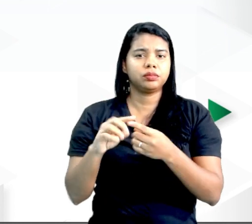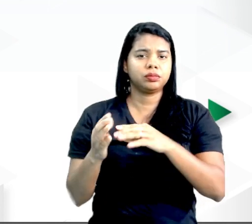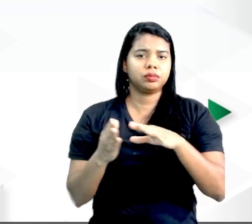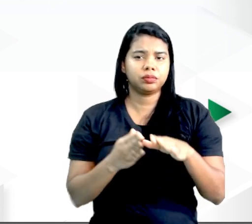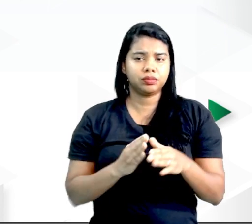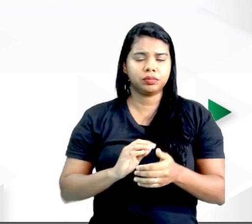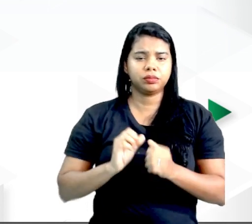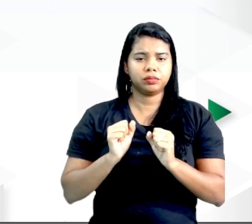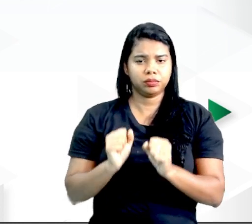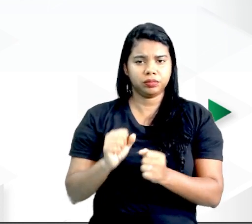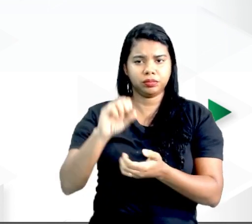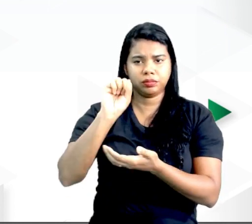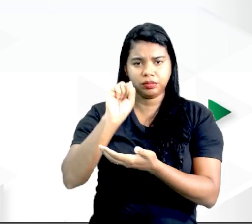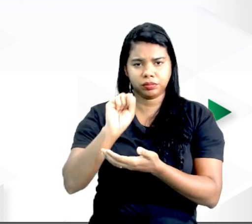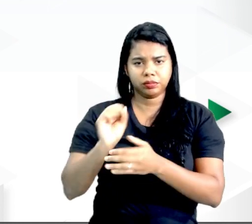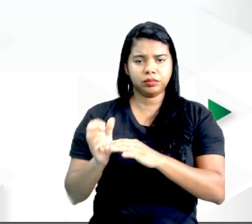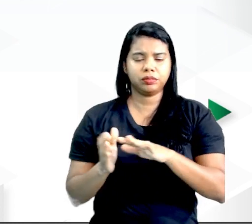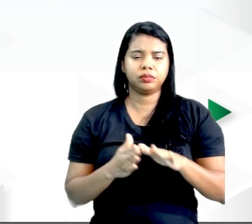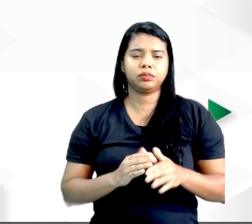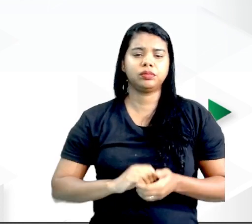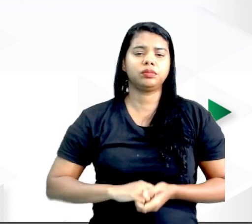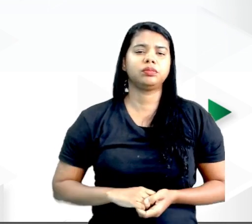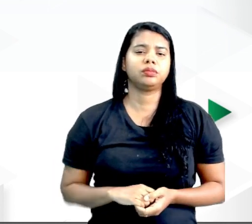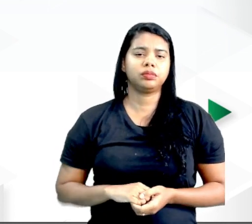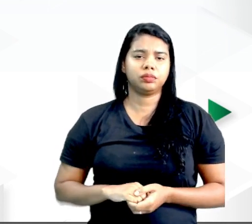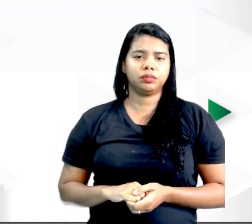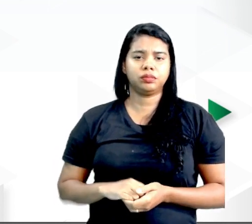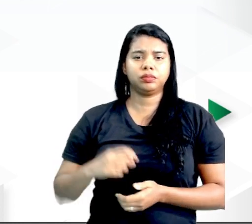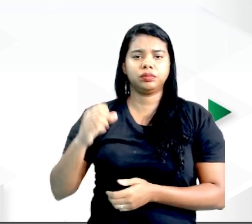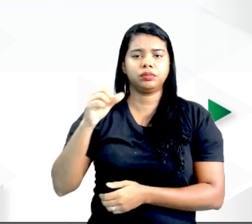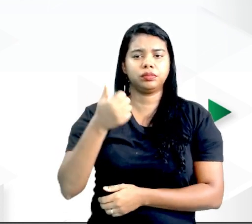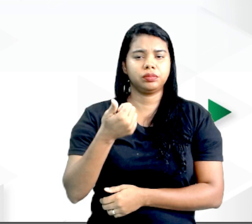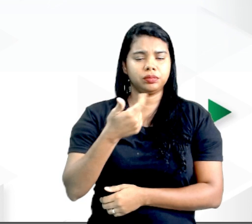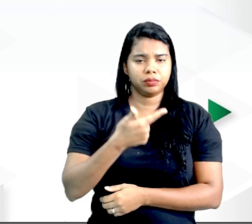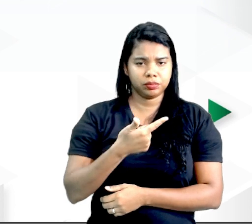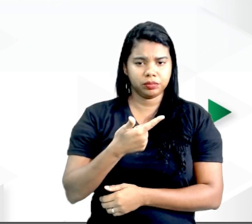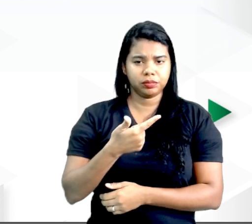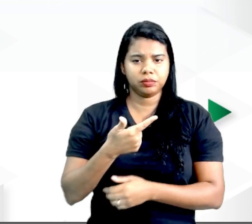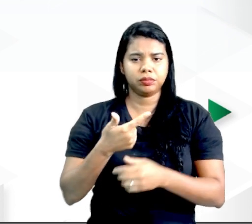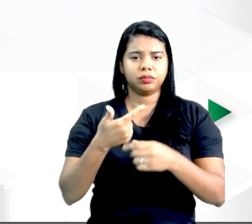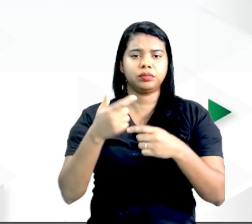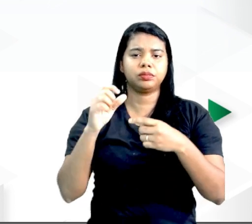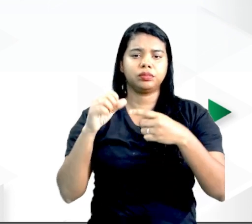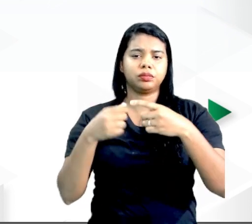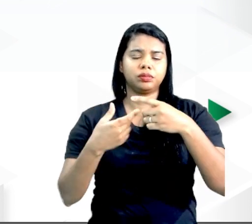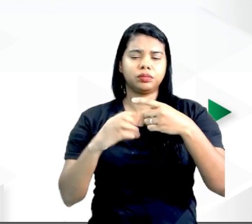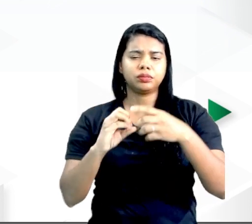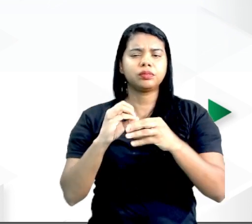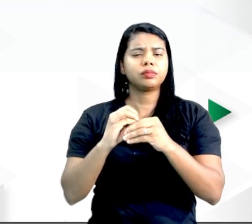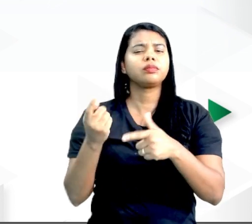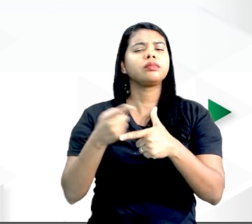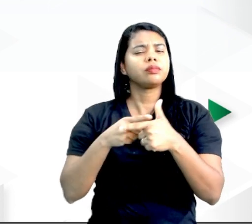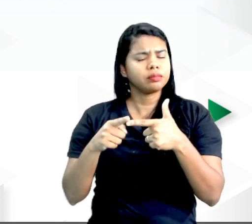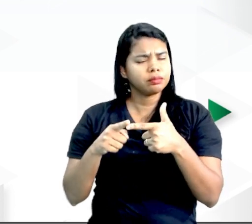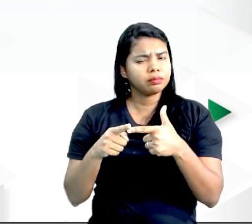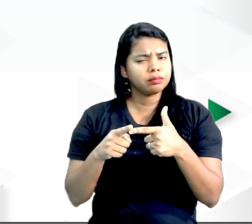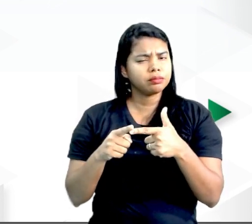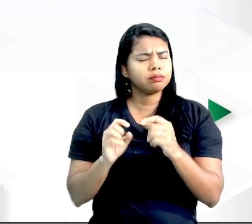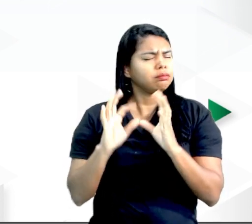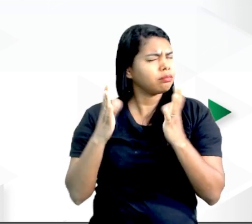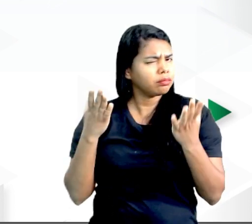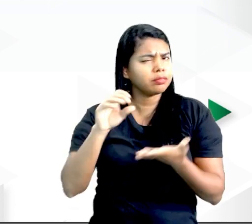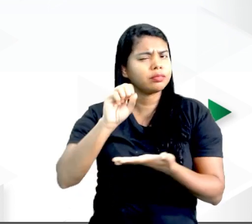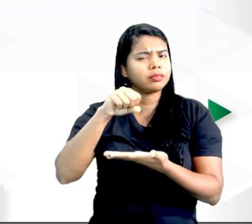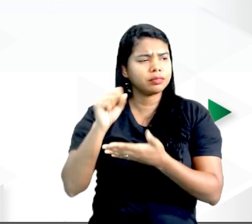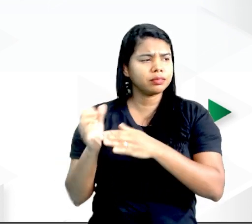8. Vamos ver? Olha, por 8 vai dar 12 e por 8 vai dar 10. Ainda dá para dividir, não dá não? Claro que